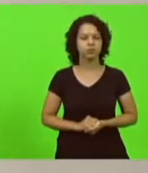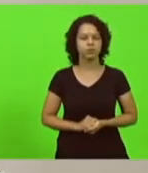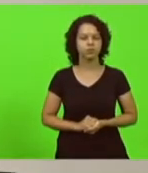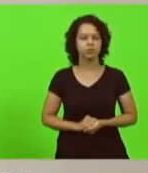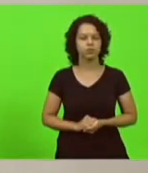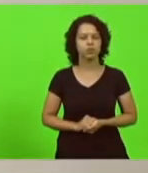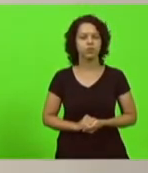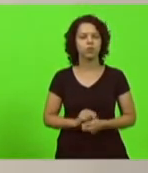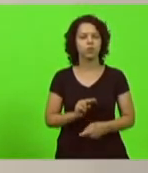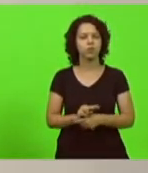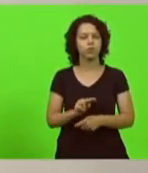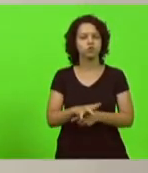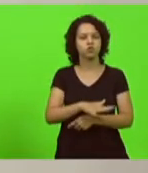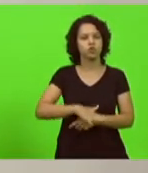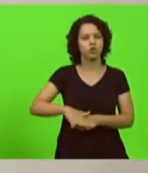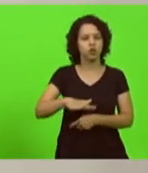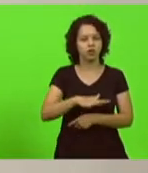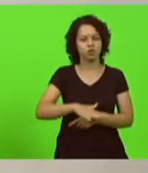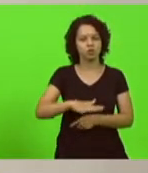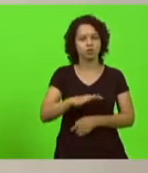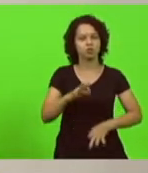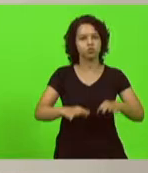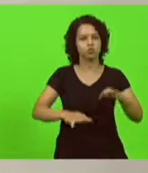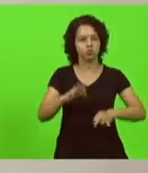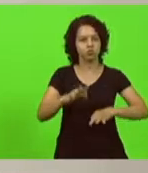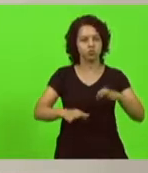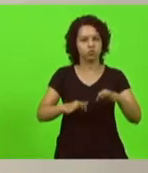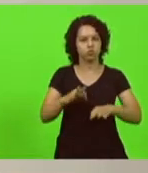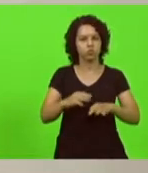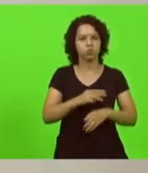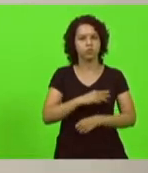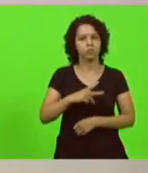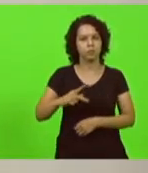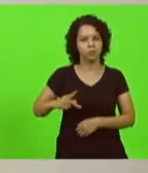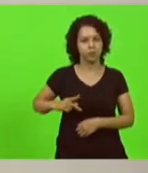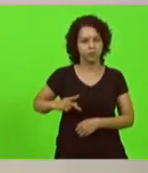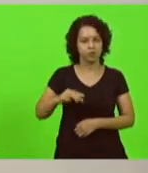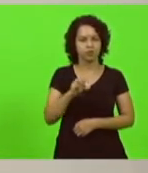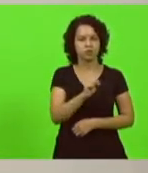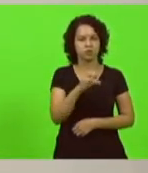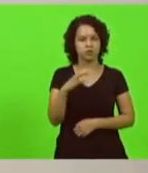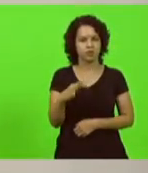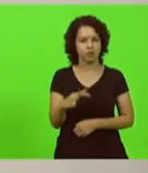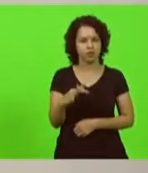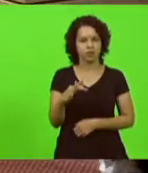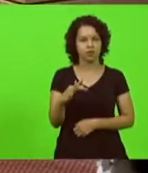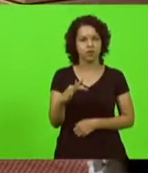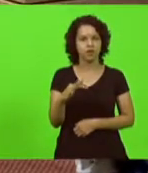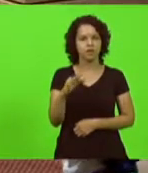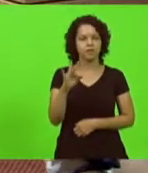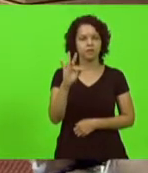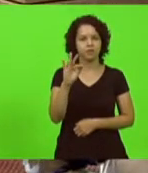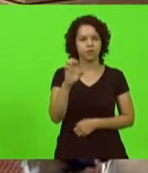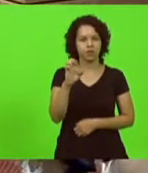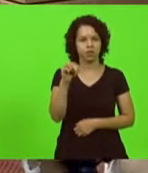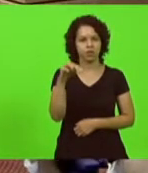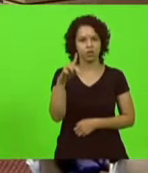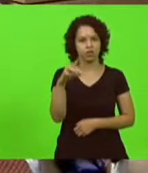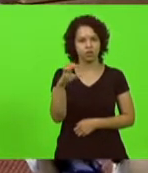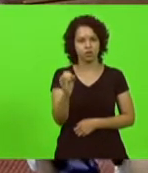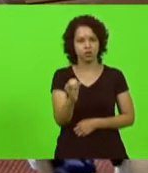procurador-geral de Justiça do Ministério Público do Estado de Santa Catarina, Fernando da Silva Comim.